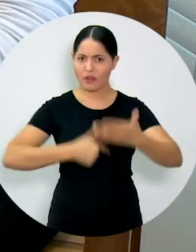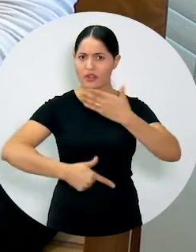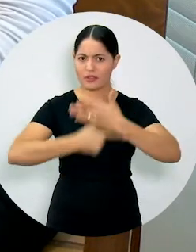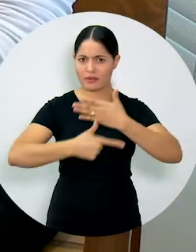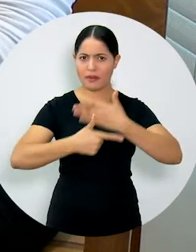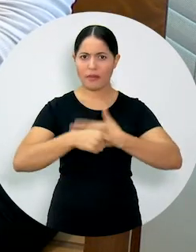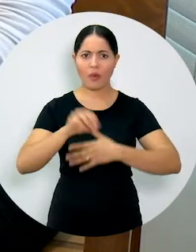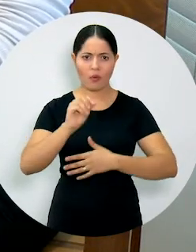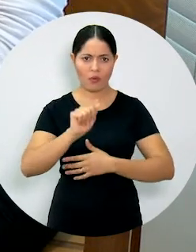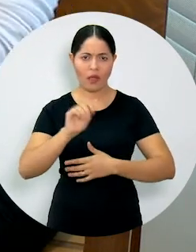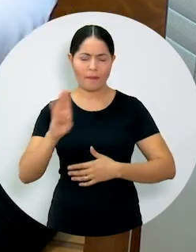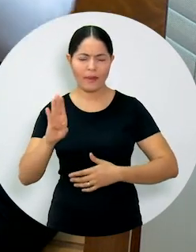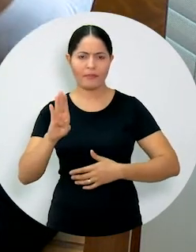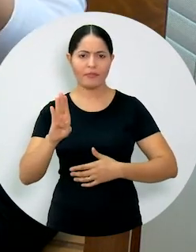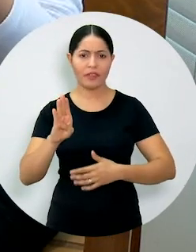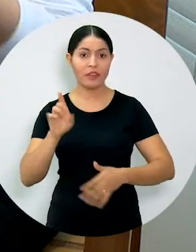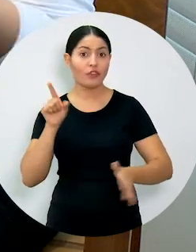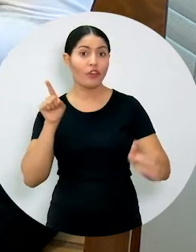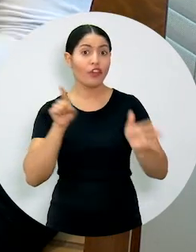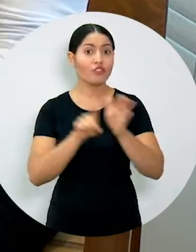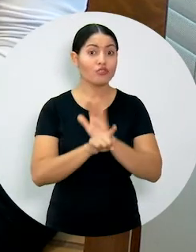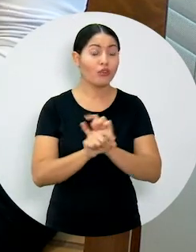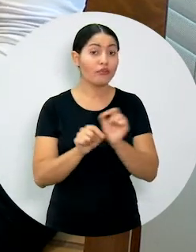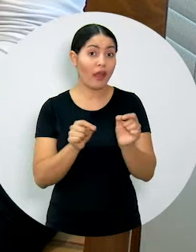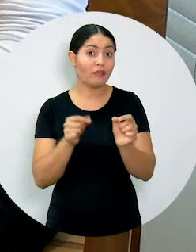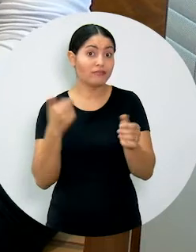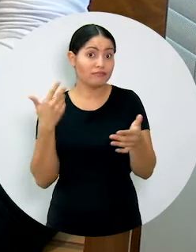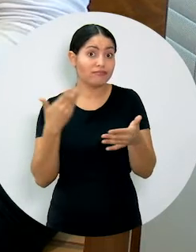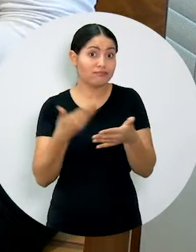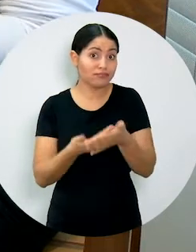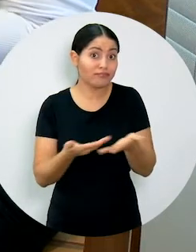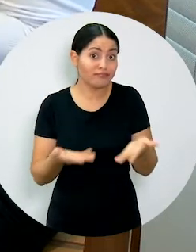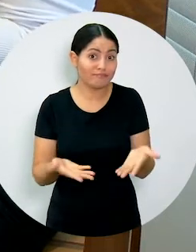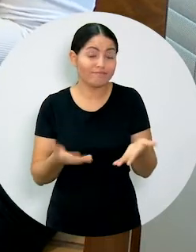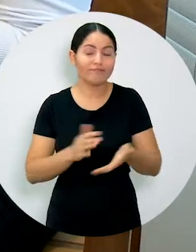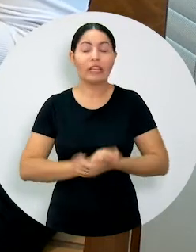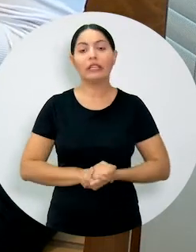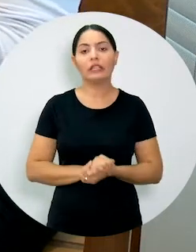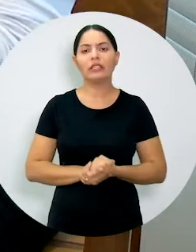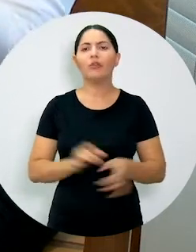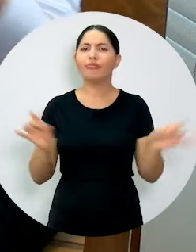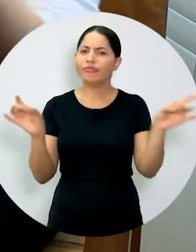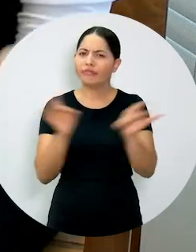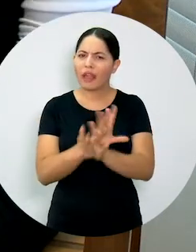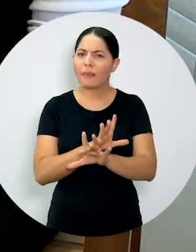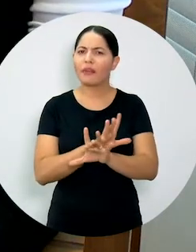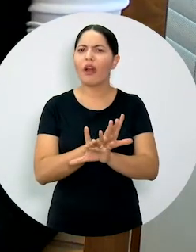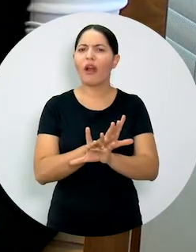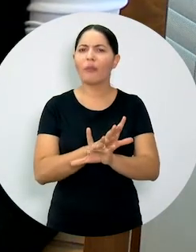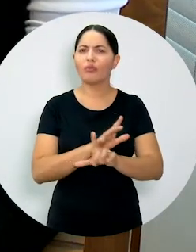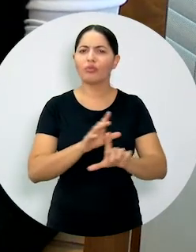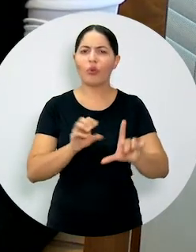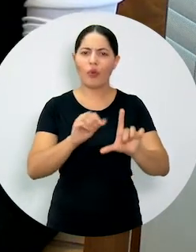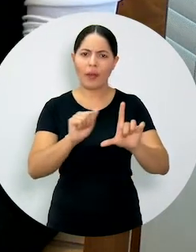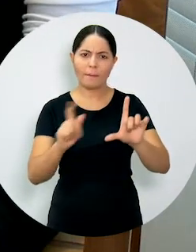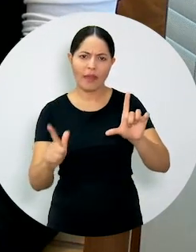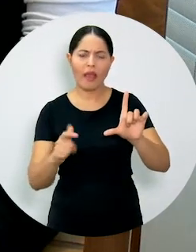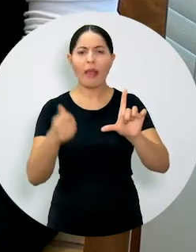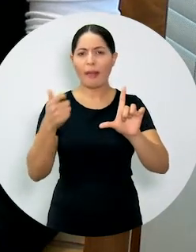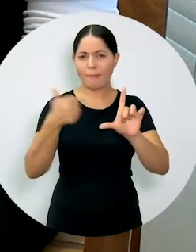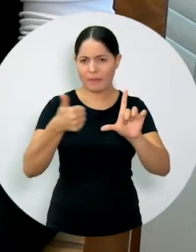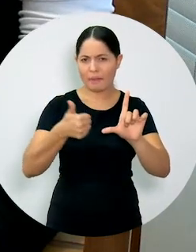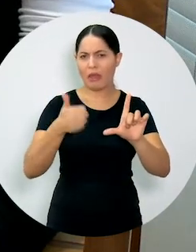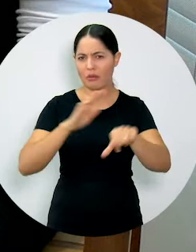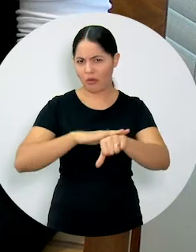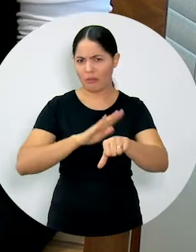da Ordem dos Advogados do Brasil, que foi questionado recentemente. Dr. Miguel, nós terminamos o primeiro bloco, falamos um pouquinho